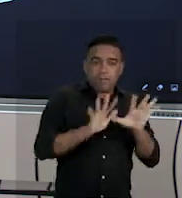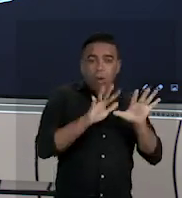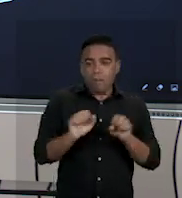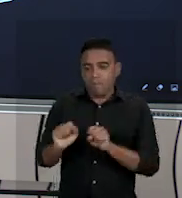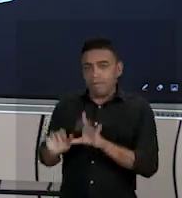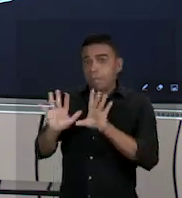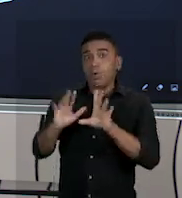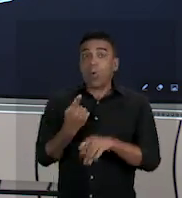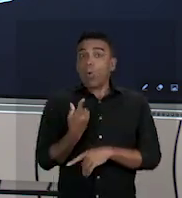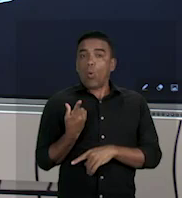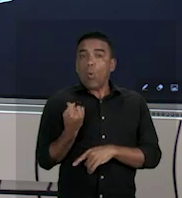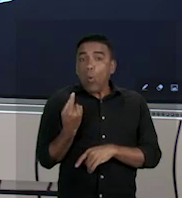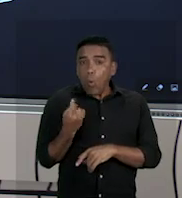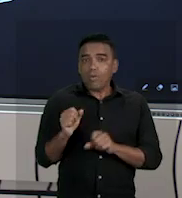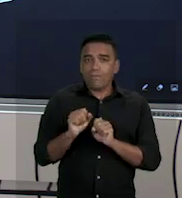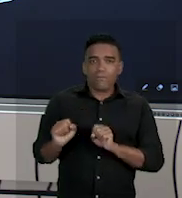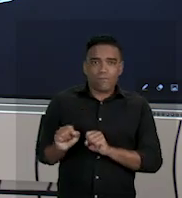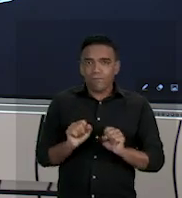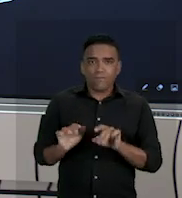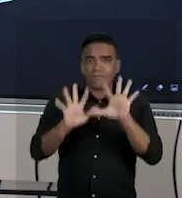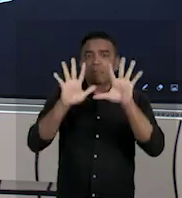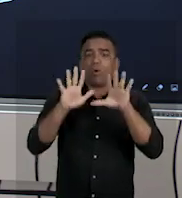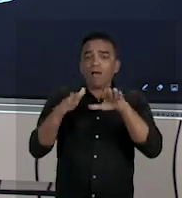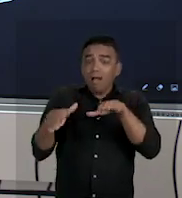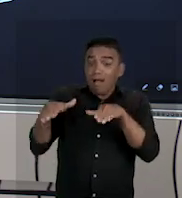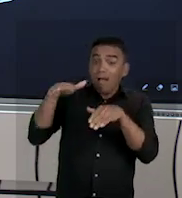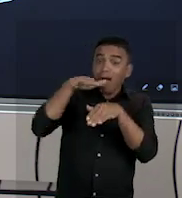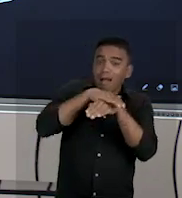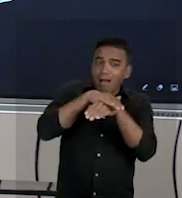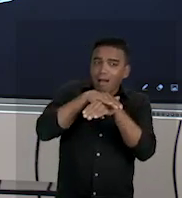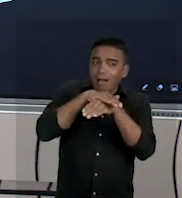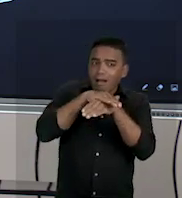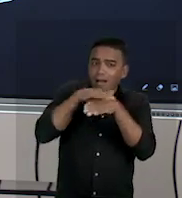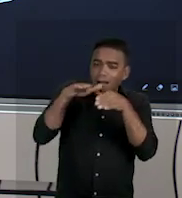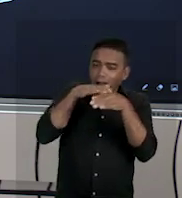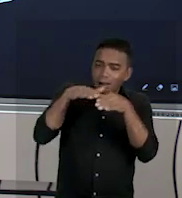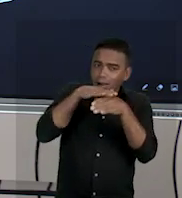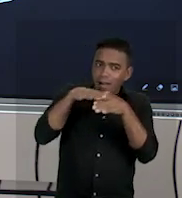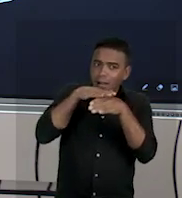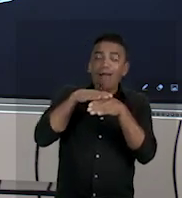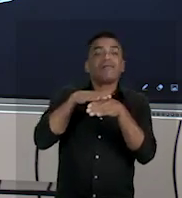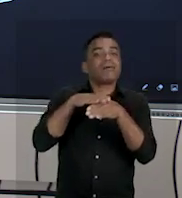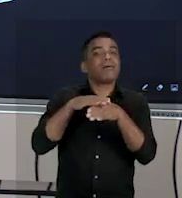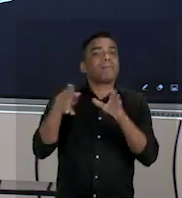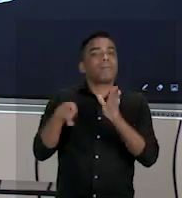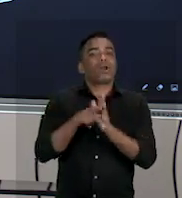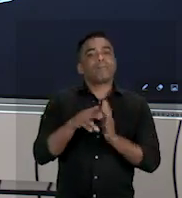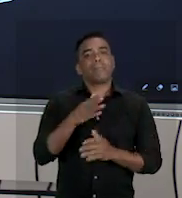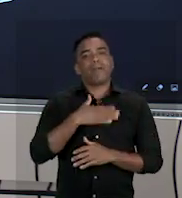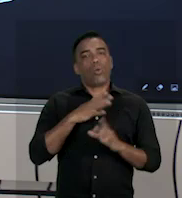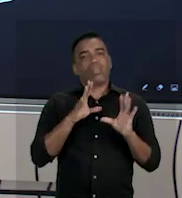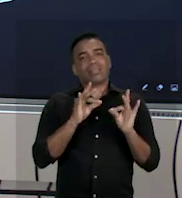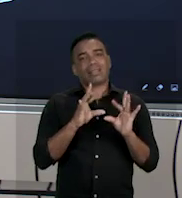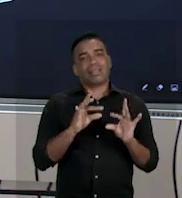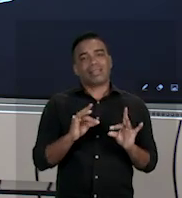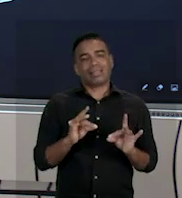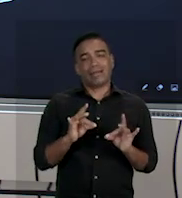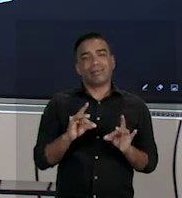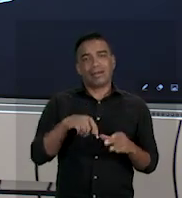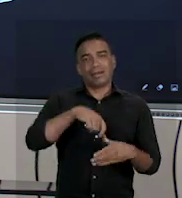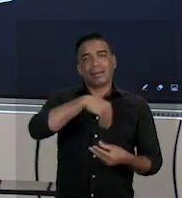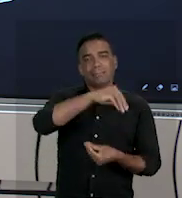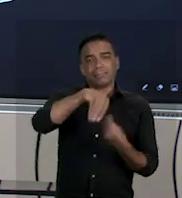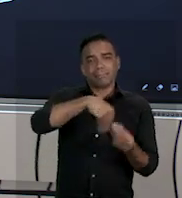único vapor que vai estar ali disponível sobre o líquido é justamente o vapor do meu líquido, do meu solvente, no